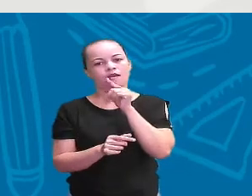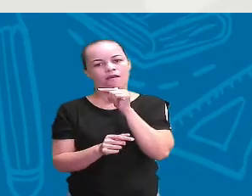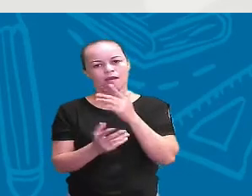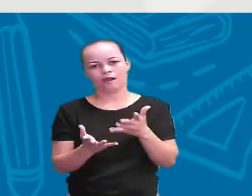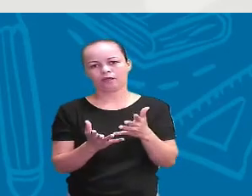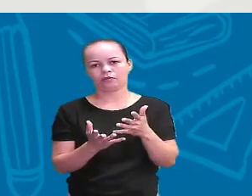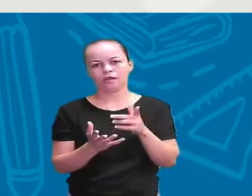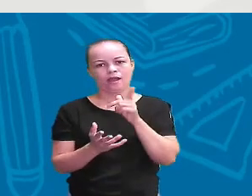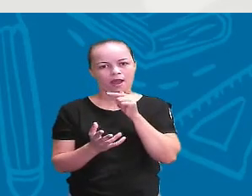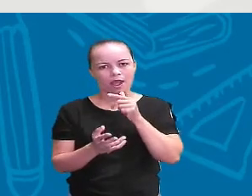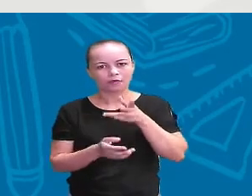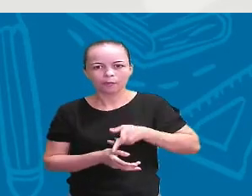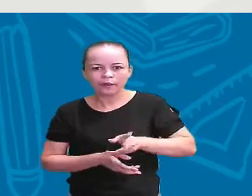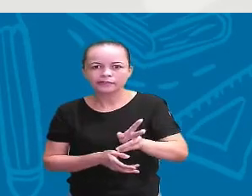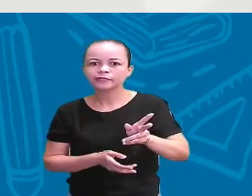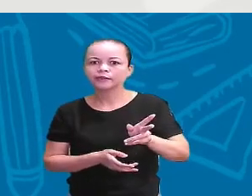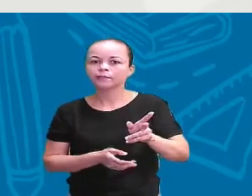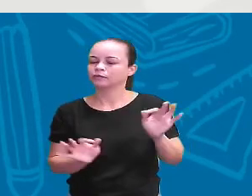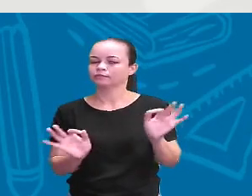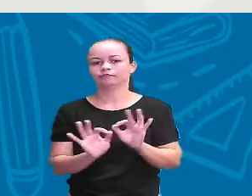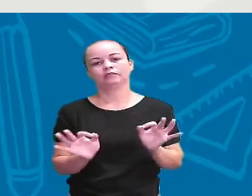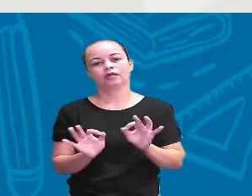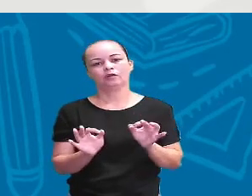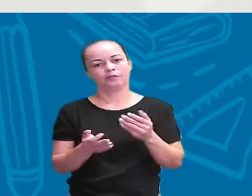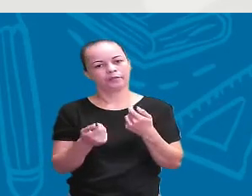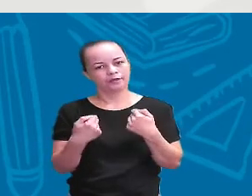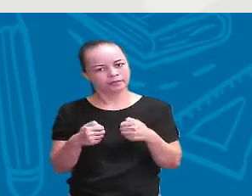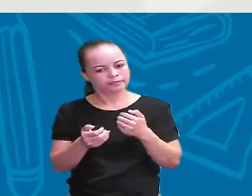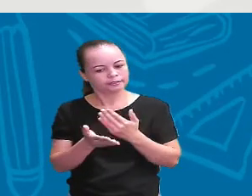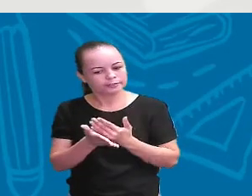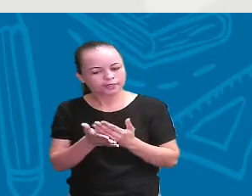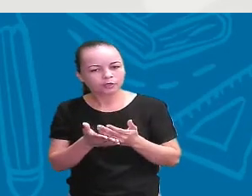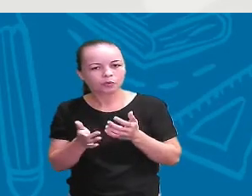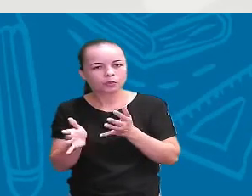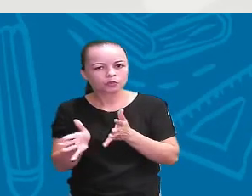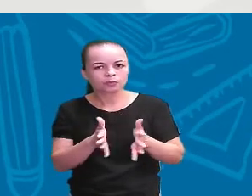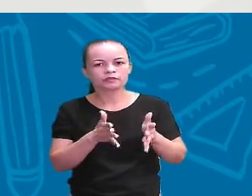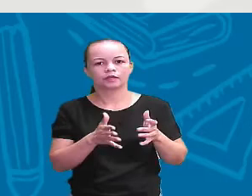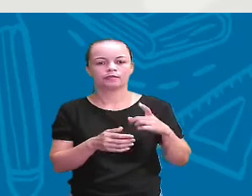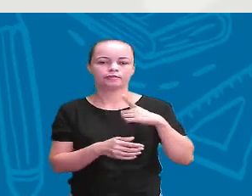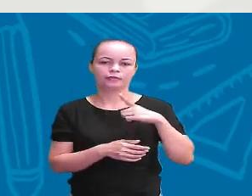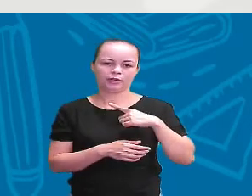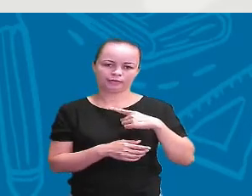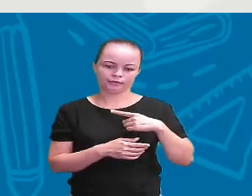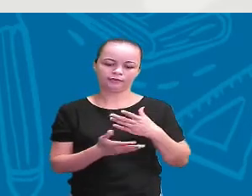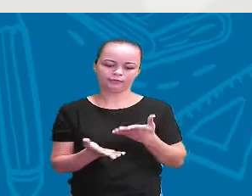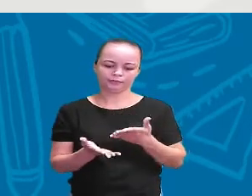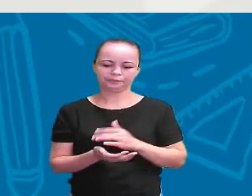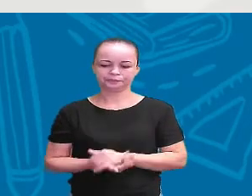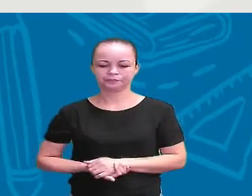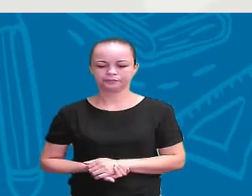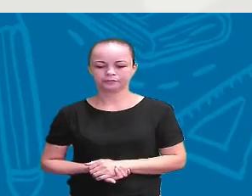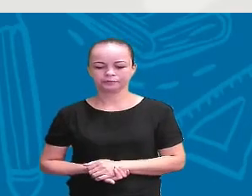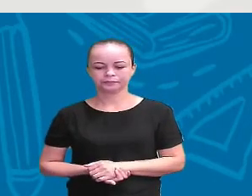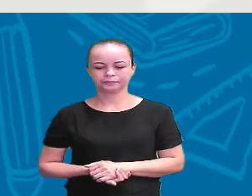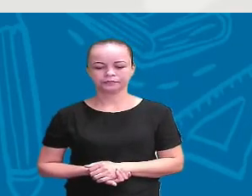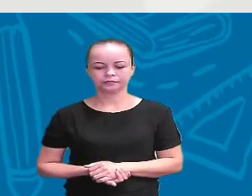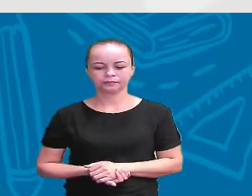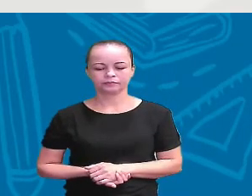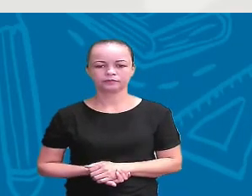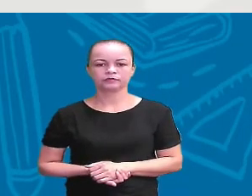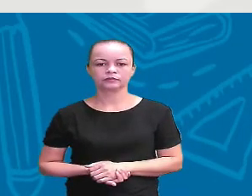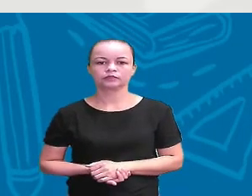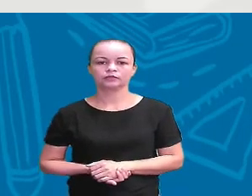A água não é para sempre, não. E a gente tem que começar a economizar para ter ela um bom tempo. Presta atenção. Evitar o